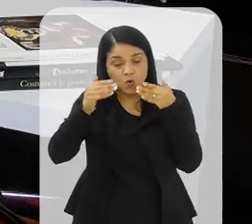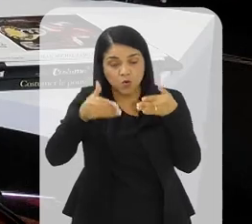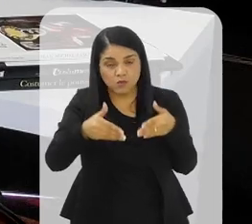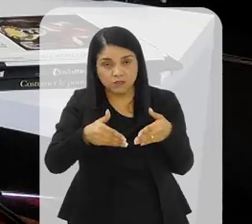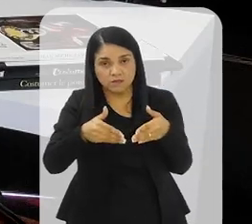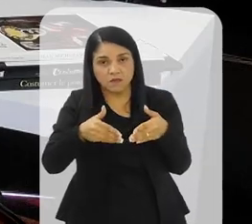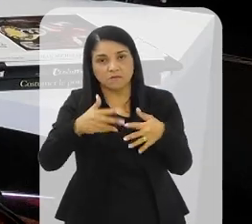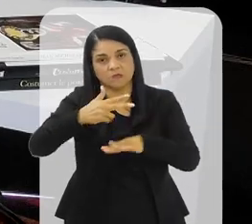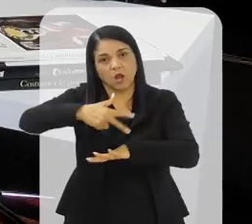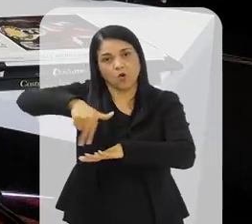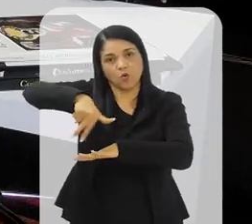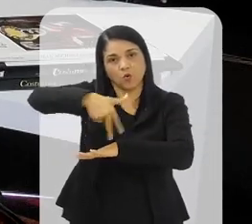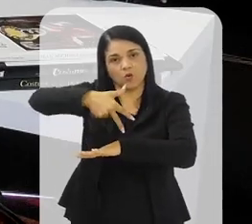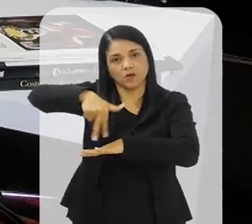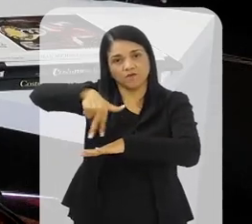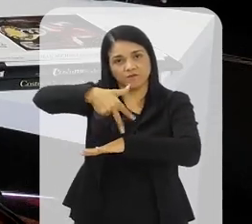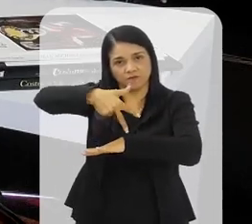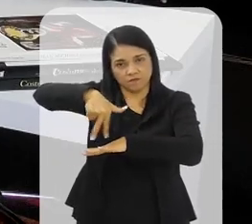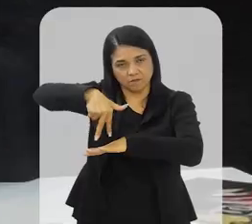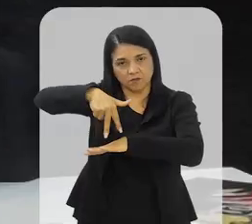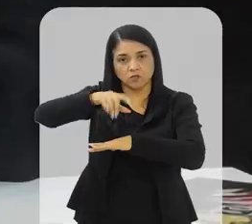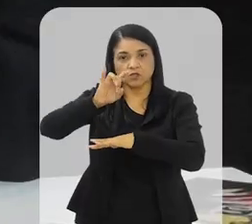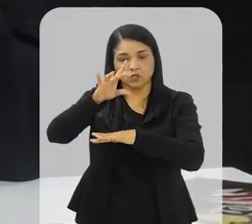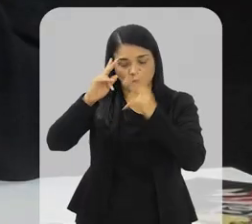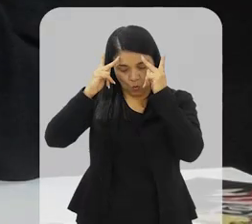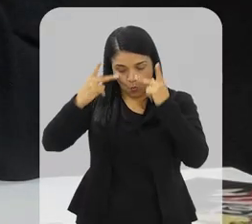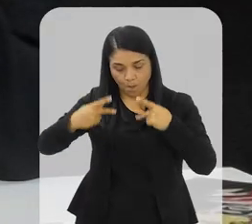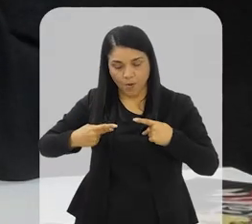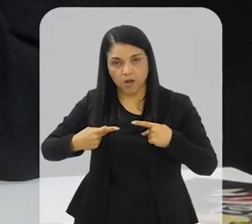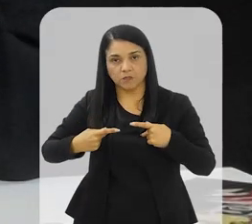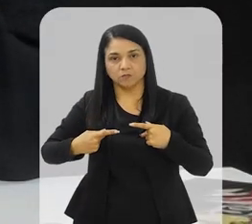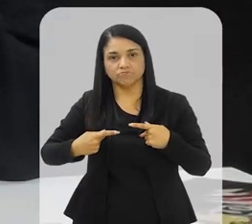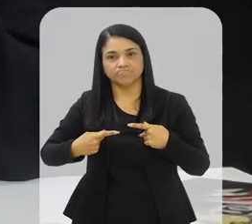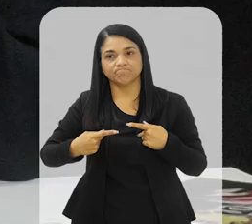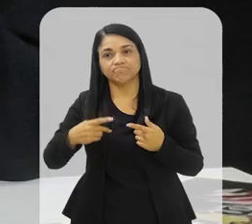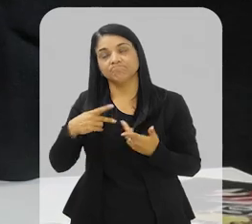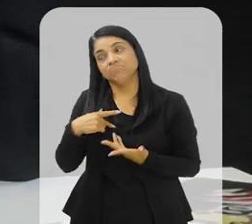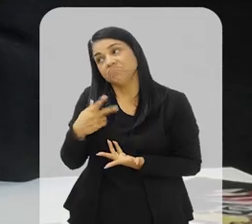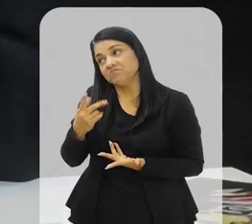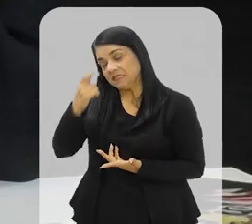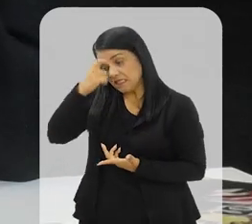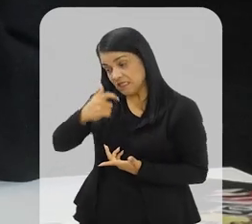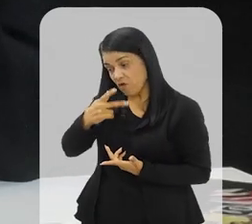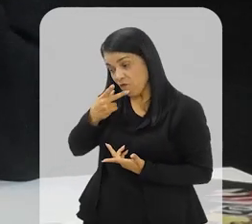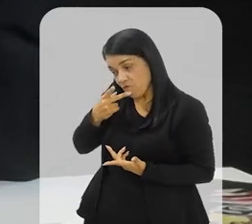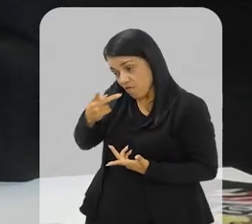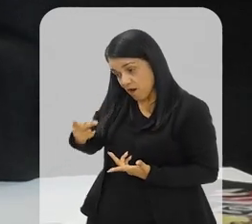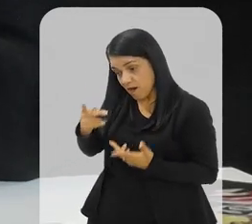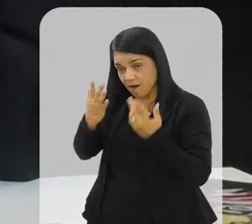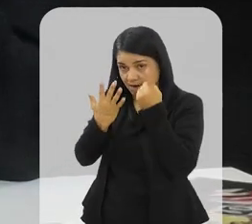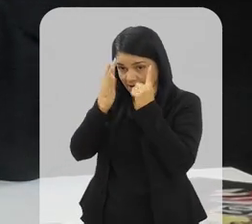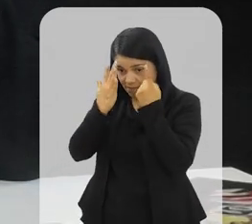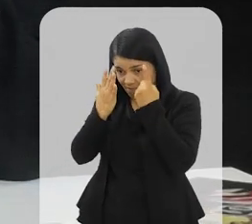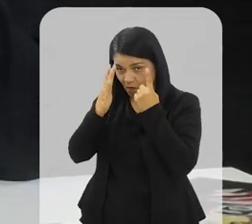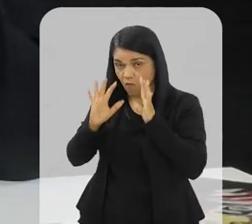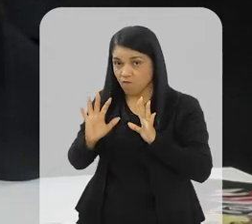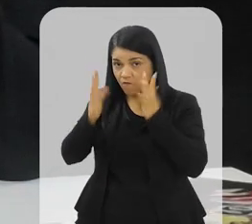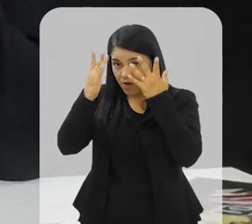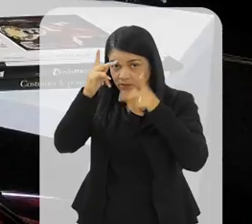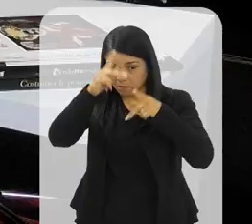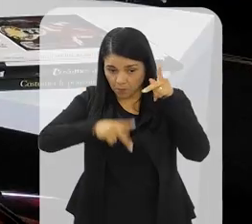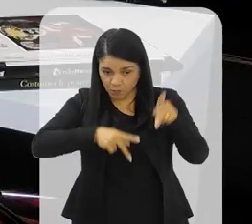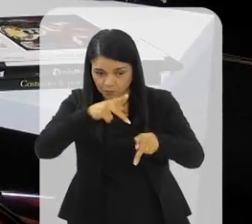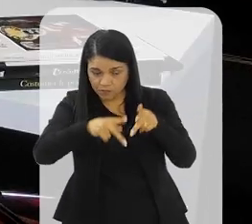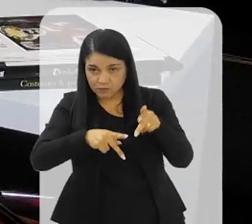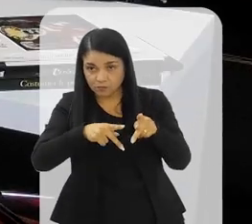o as grandes alegorias e vamos nos concentrar só na coreografia só no humano só no na dança se eu se eu